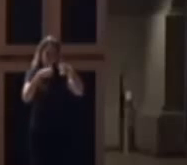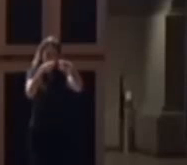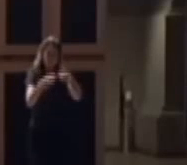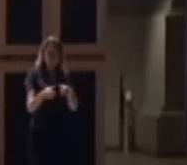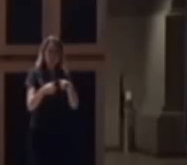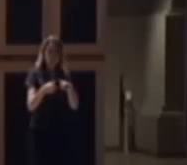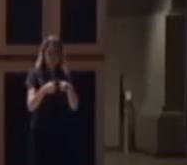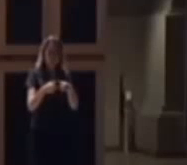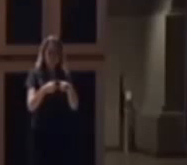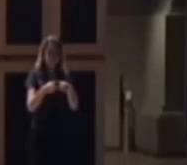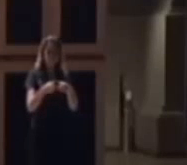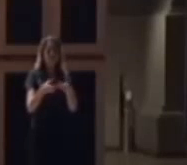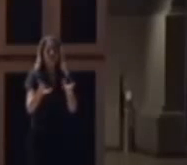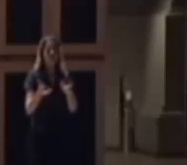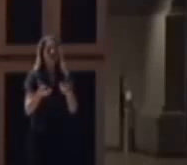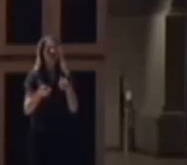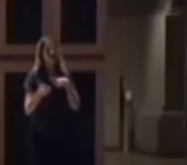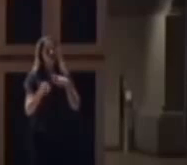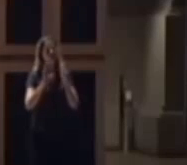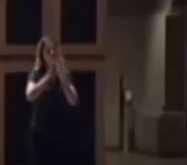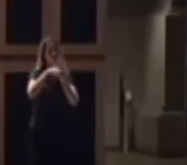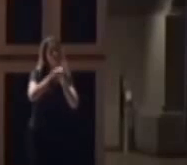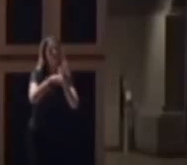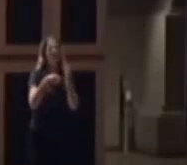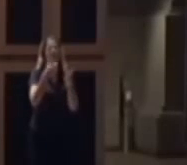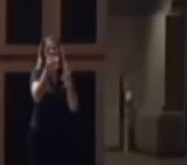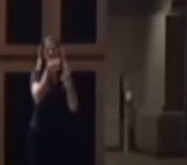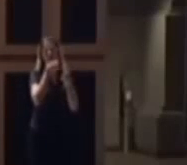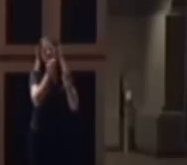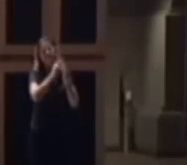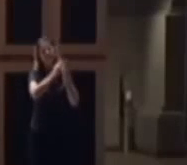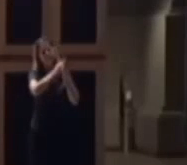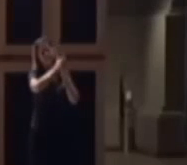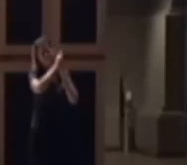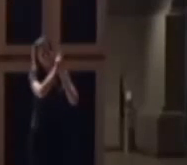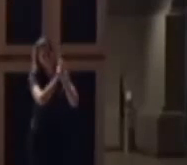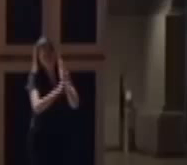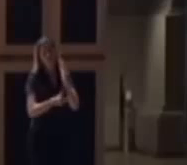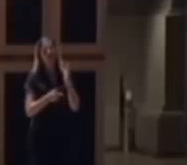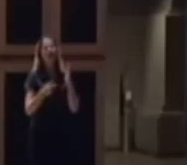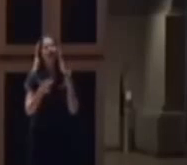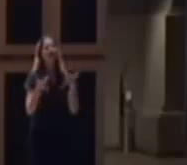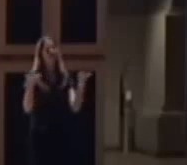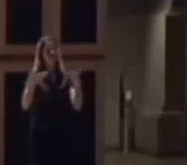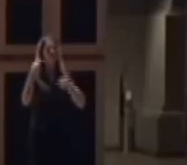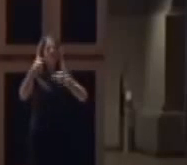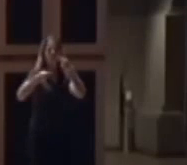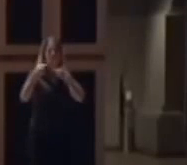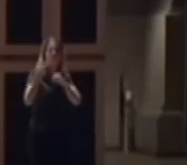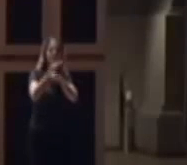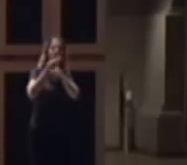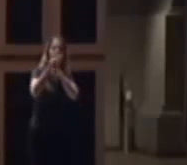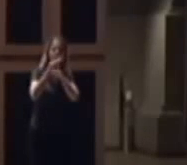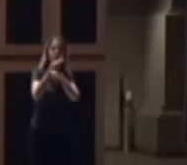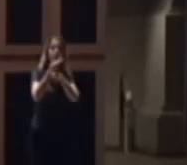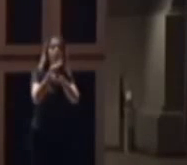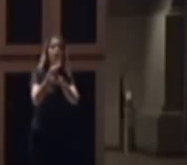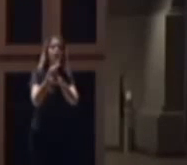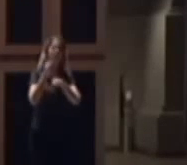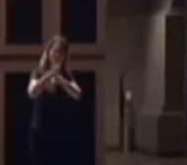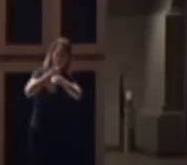E aí alguns conceitos básicos que eu acho que qualquer administração pública, gestão pública hoje busca: